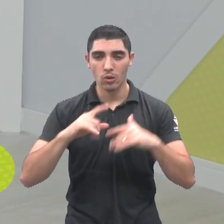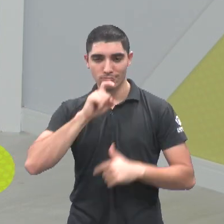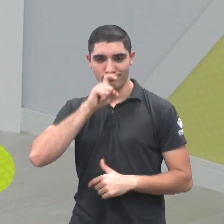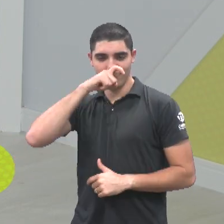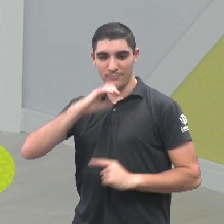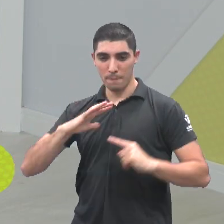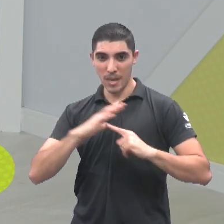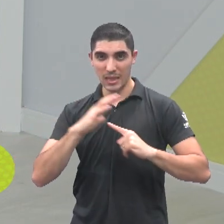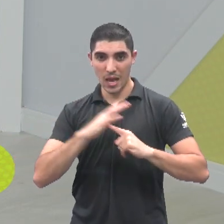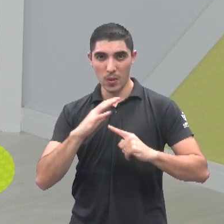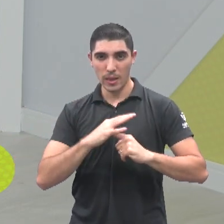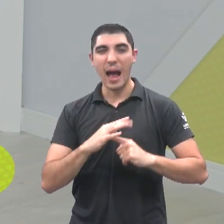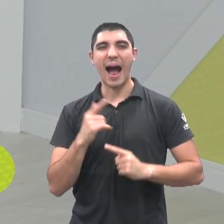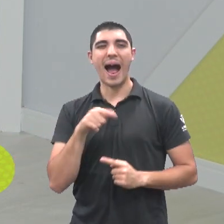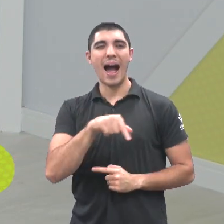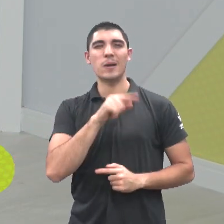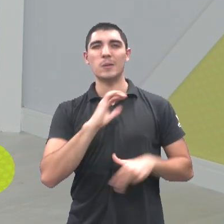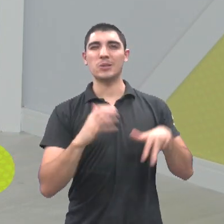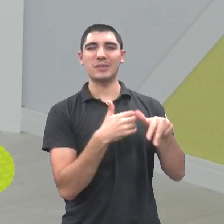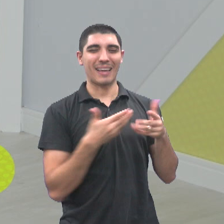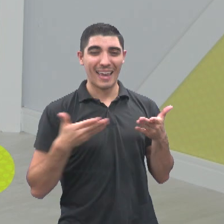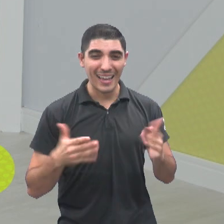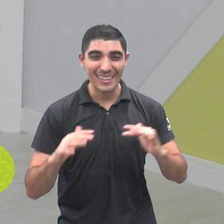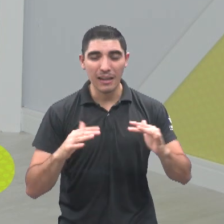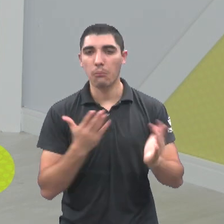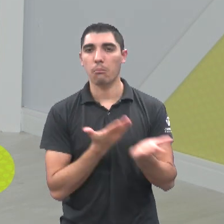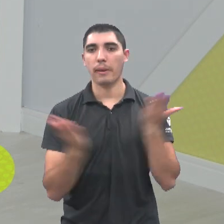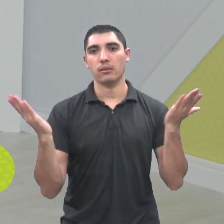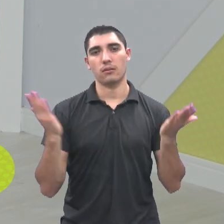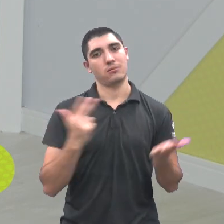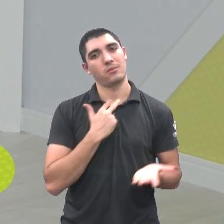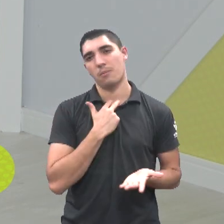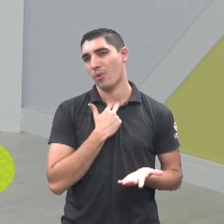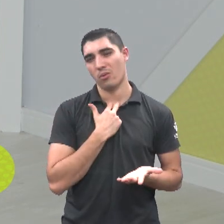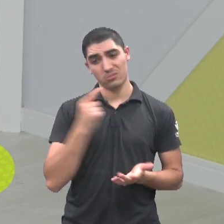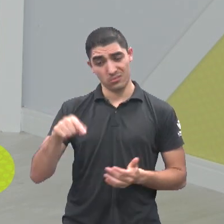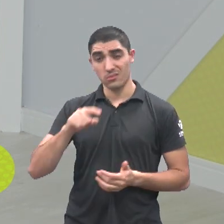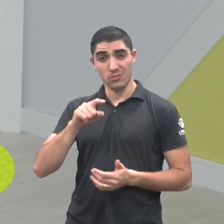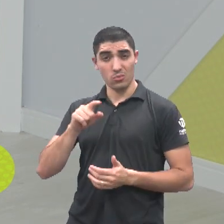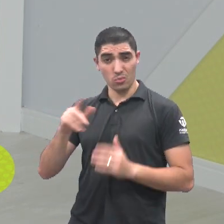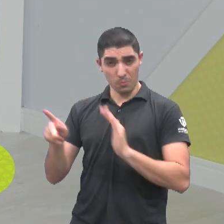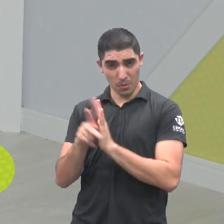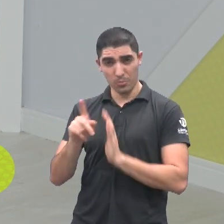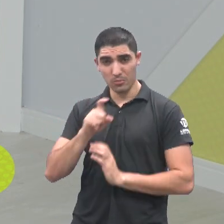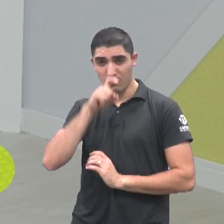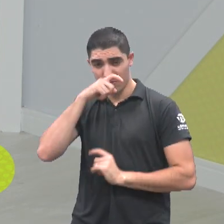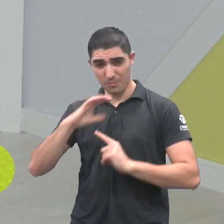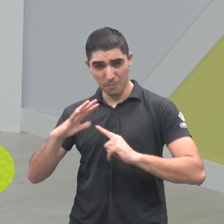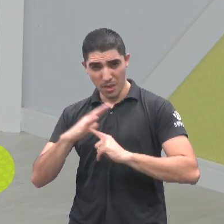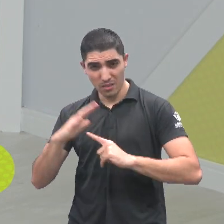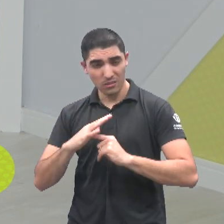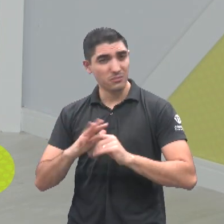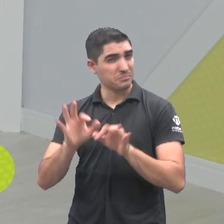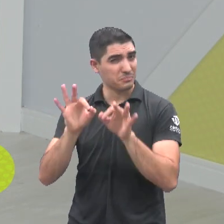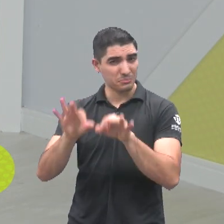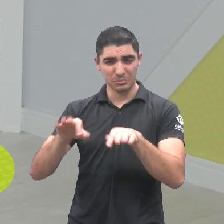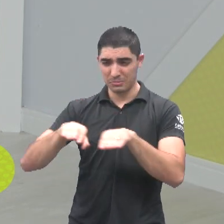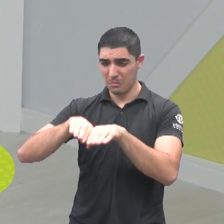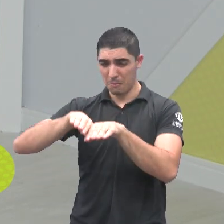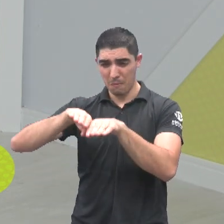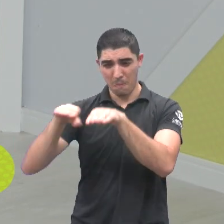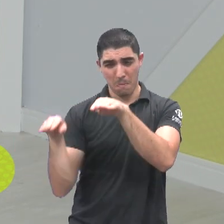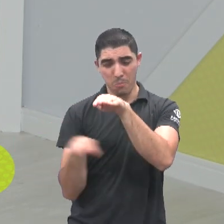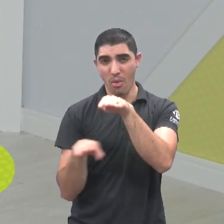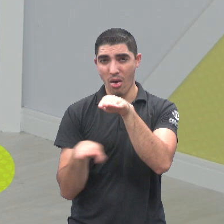disse o Brunão. Vem perdendo jogos aí, é o virtual rebaixado já, tem um saldo negativo aí de menos um monte, né? Menos um monte de